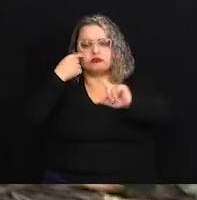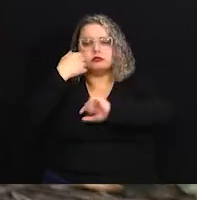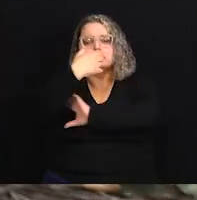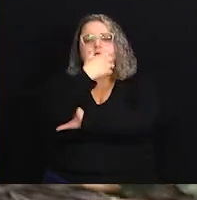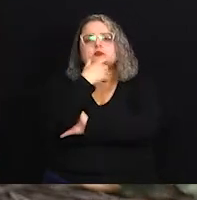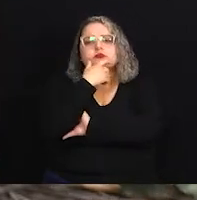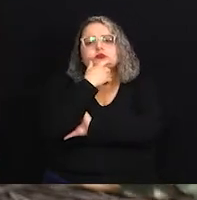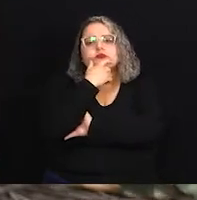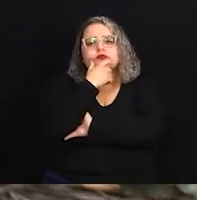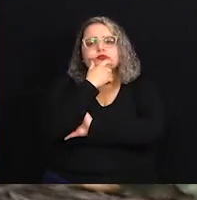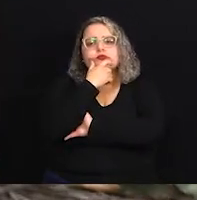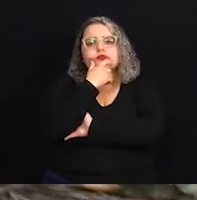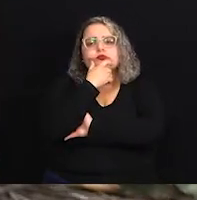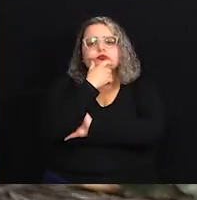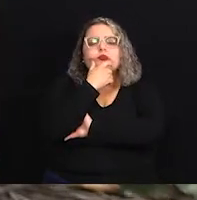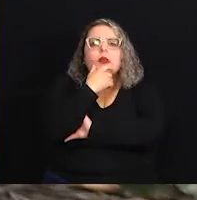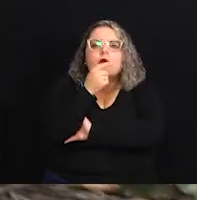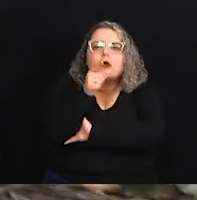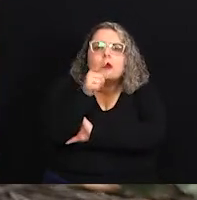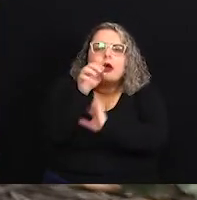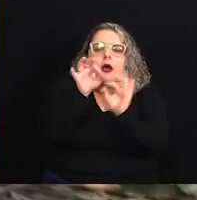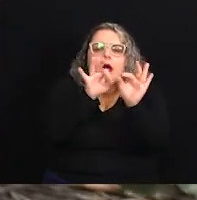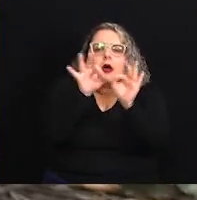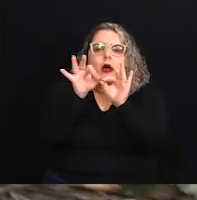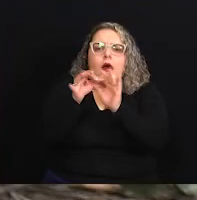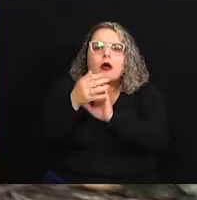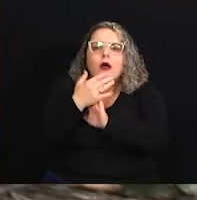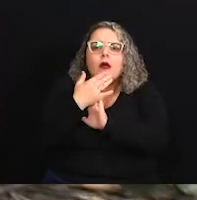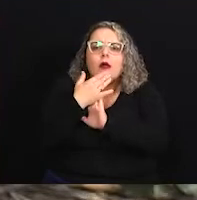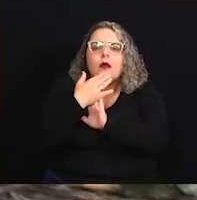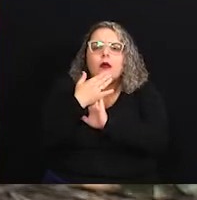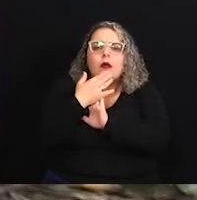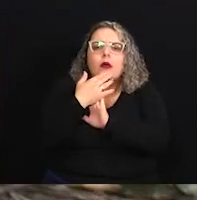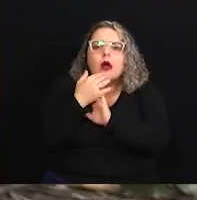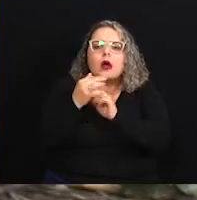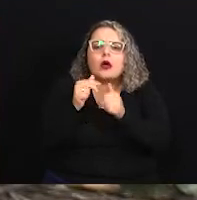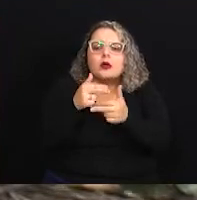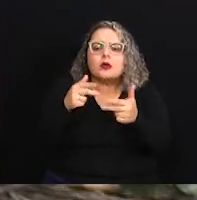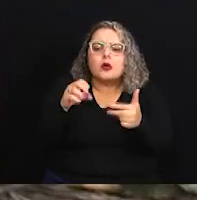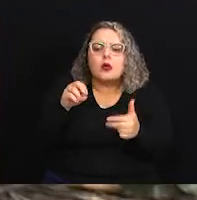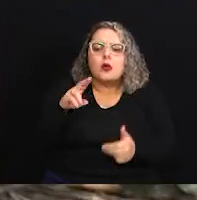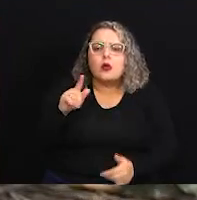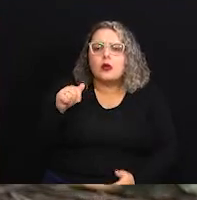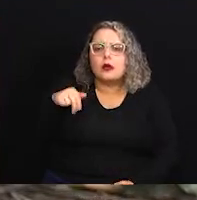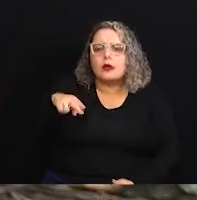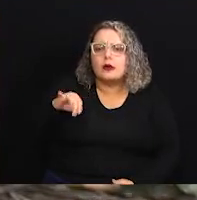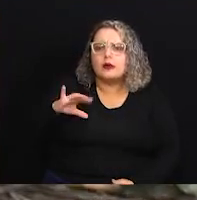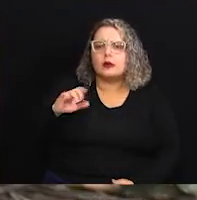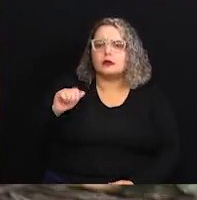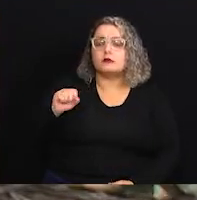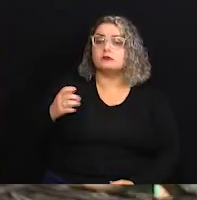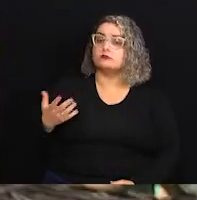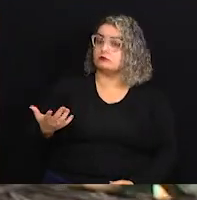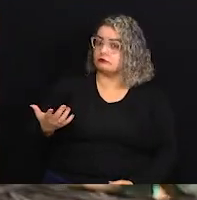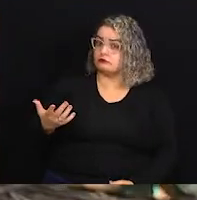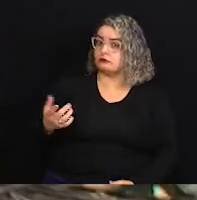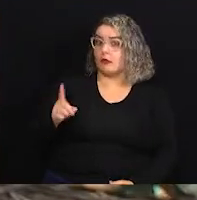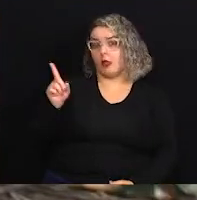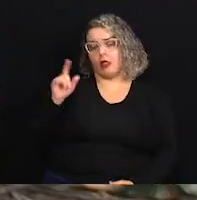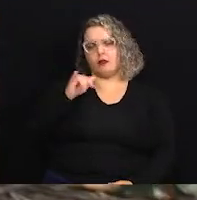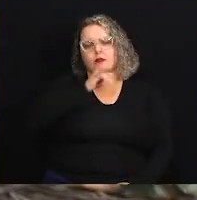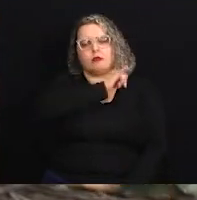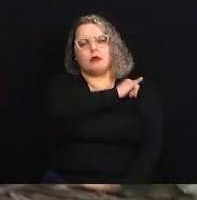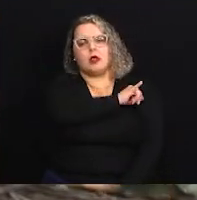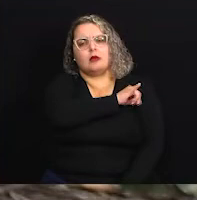e encontrei, assistindo ali, um programa sobre o Ciclo Orgânico, que é uma empresa de compostagem lá do